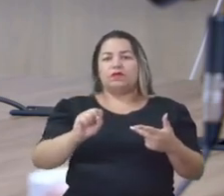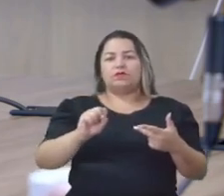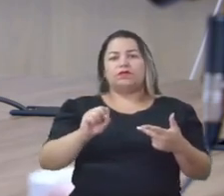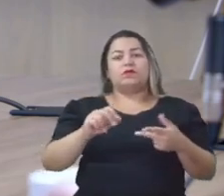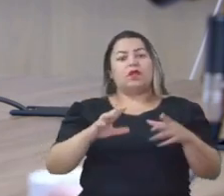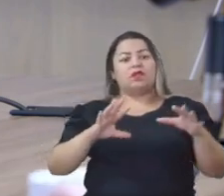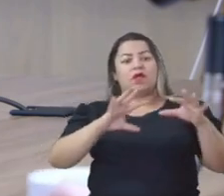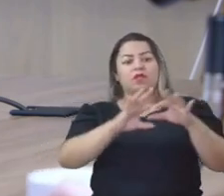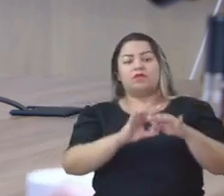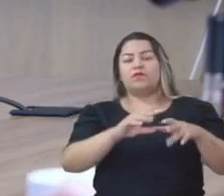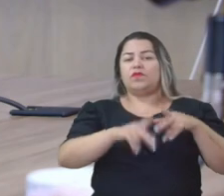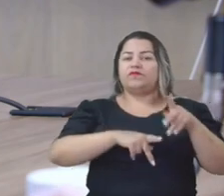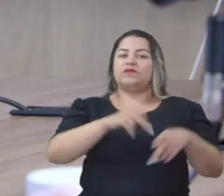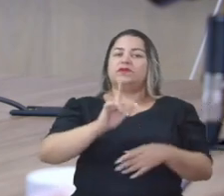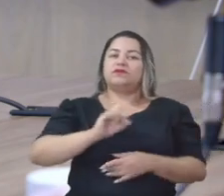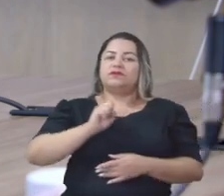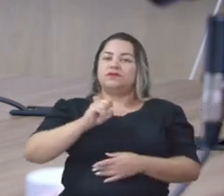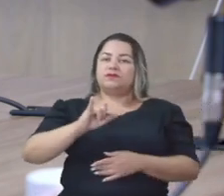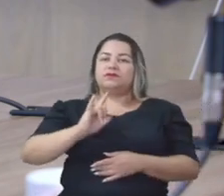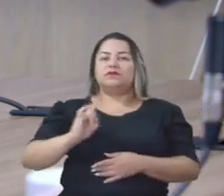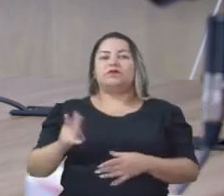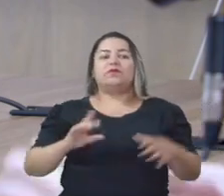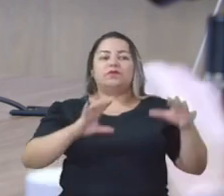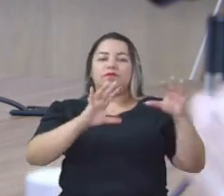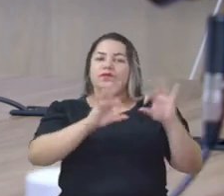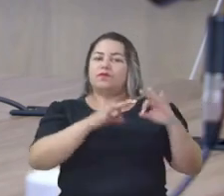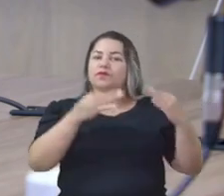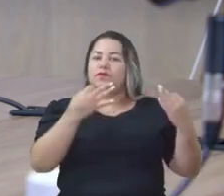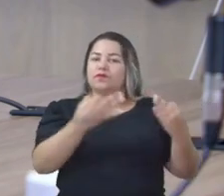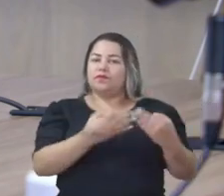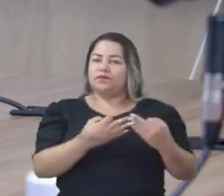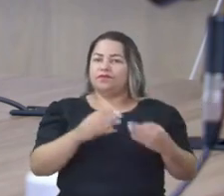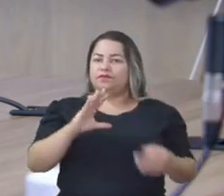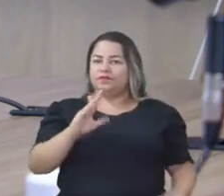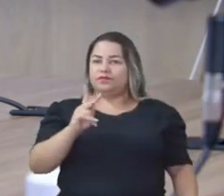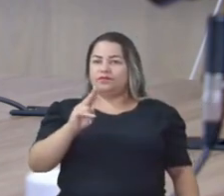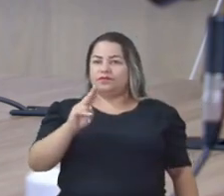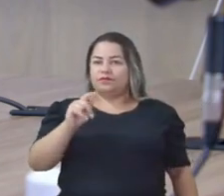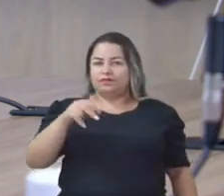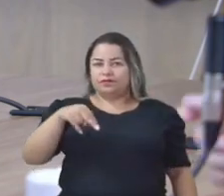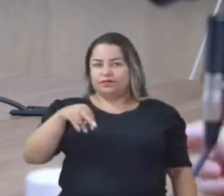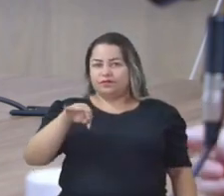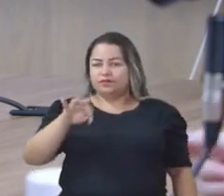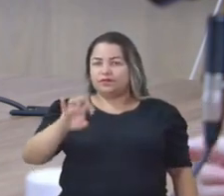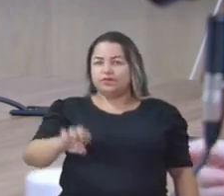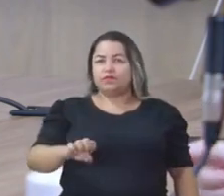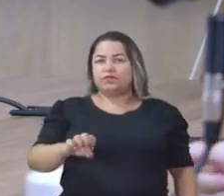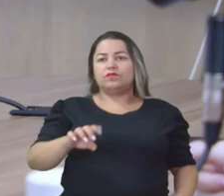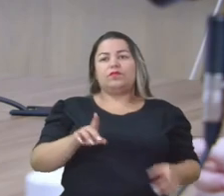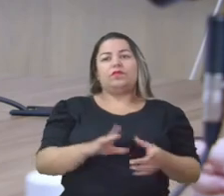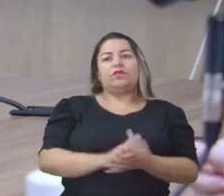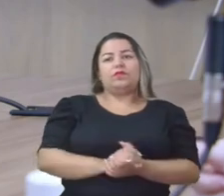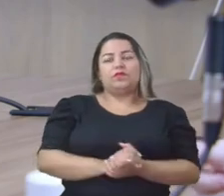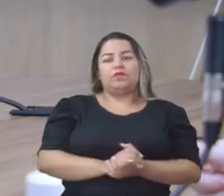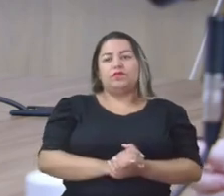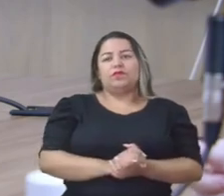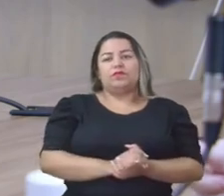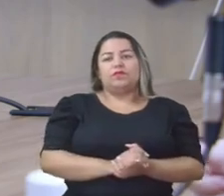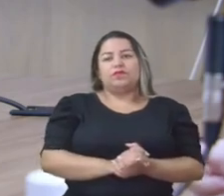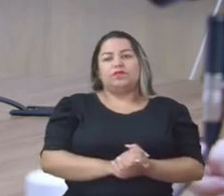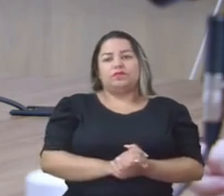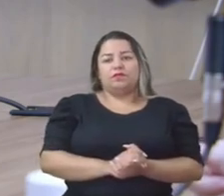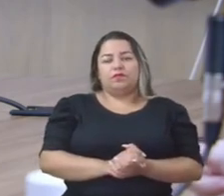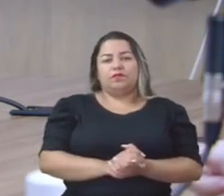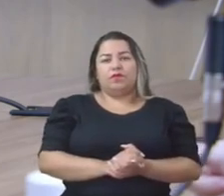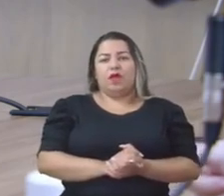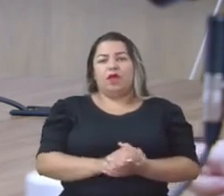aí, de repente, se tem um parente que é chavante, digamos assim, puro, de sangue, 2 chavantes, linhagem gigantesca e tal, assim,